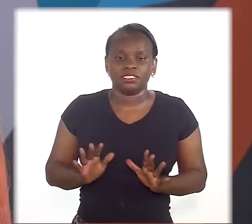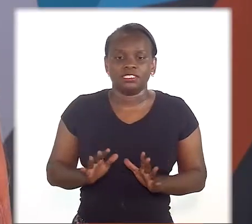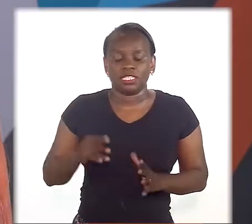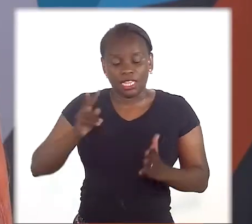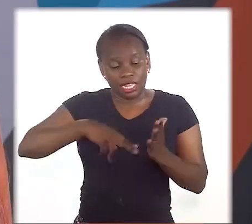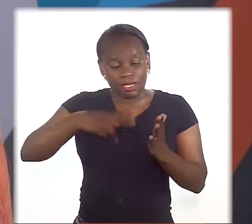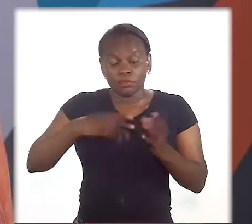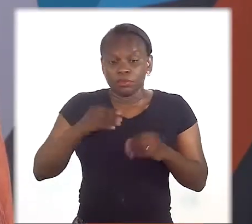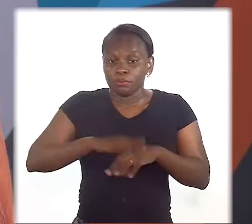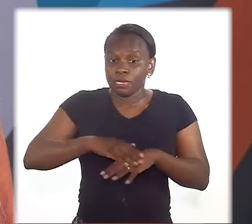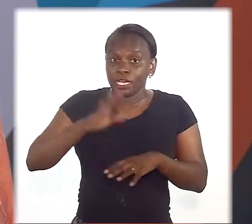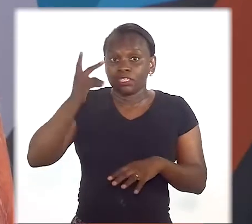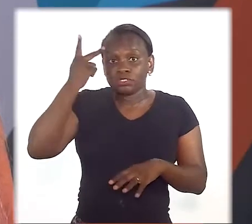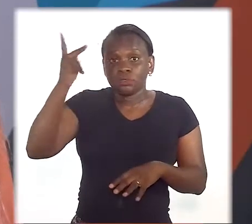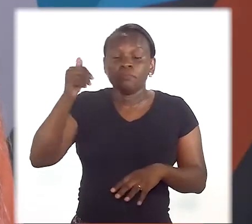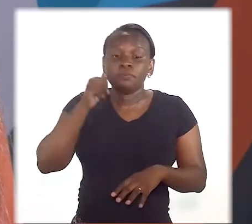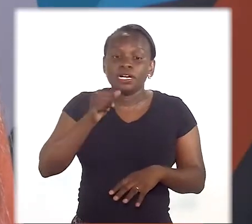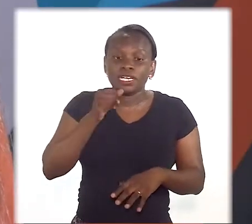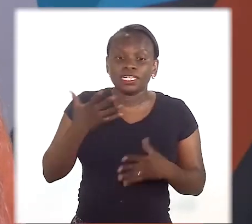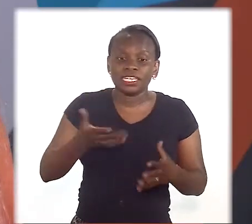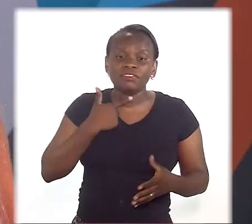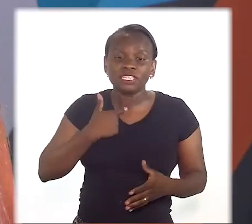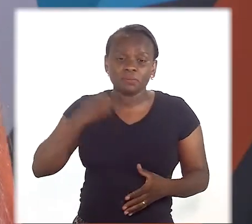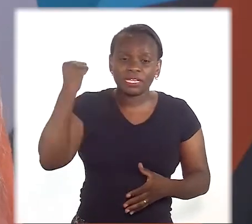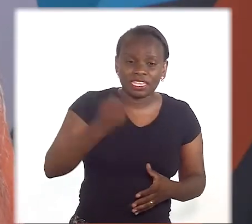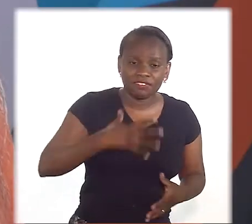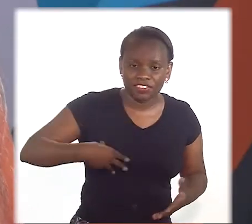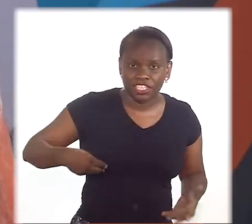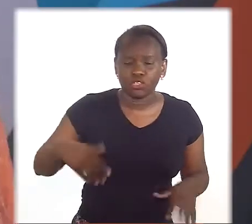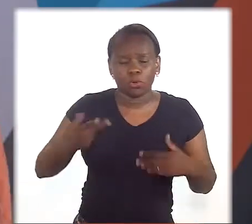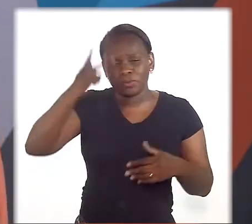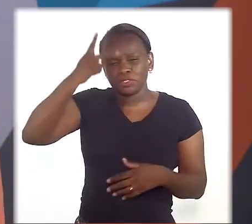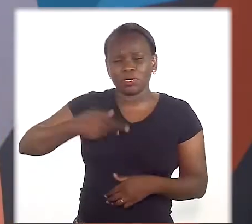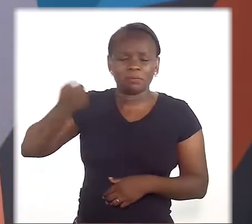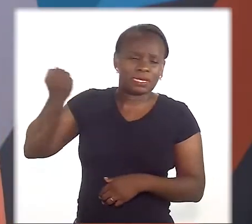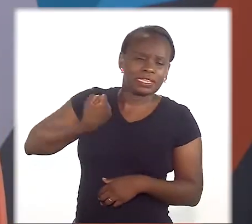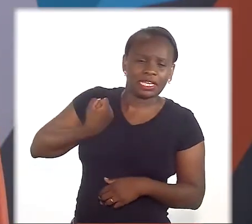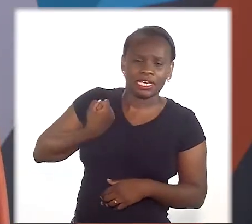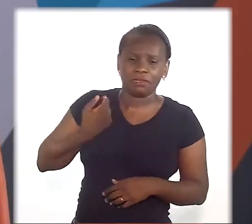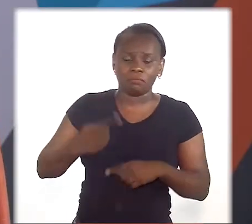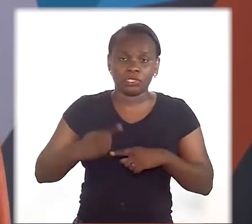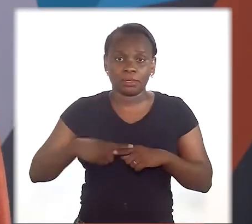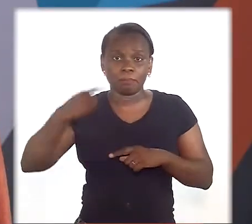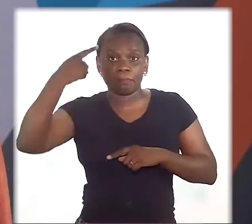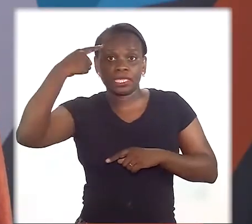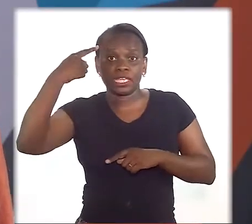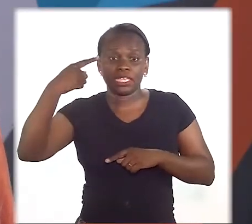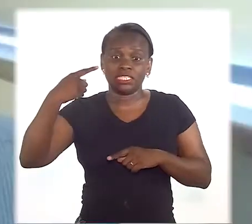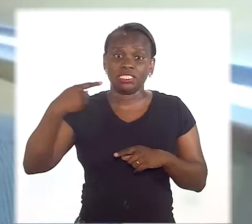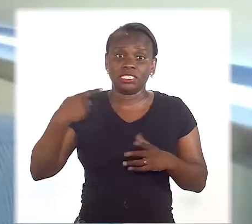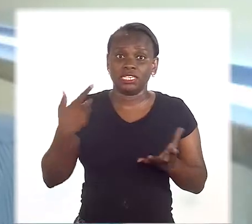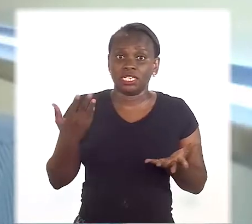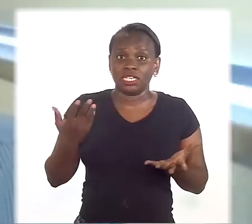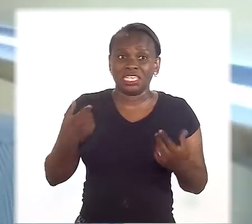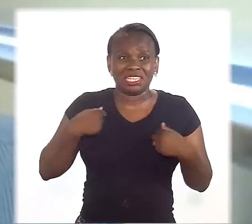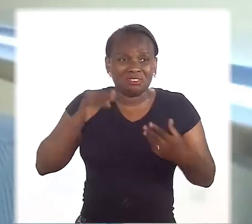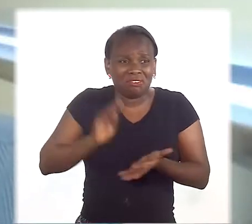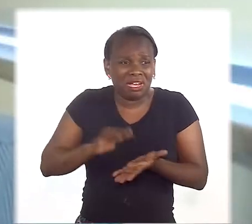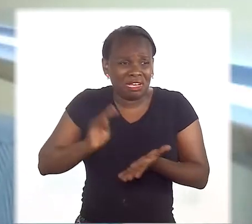gente lê muito sobre uma mãe que queria matar o filho ou que queria se matar em função de achar que houve